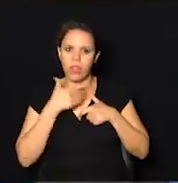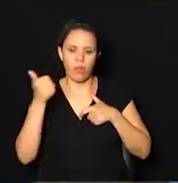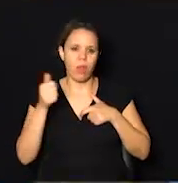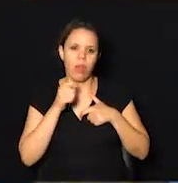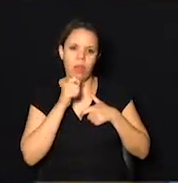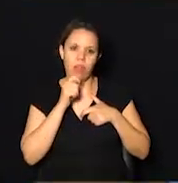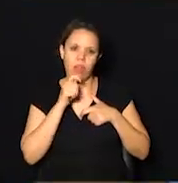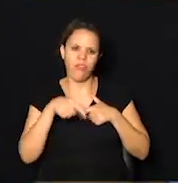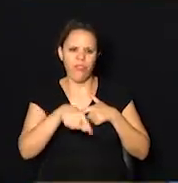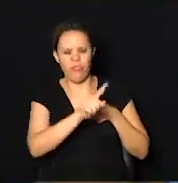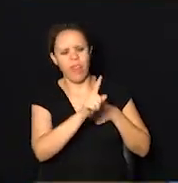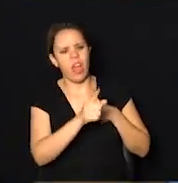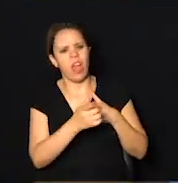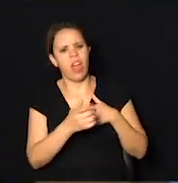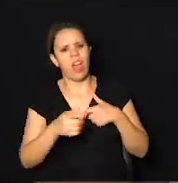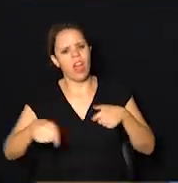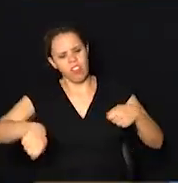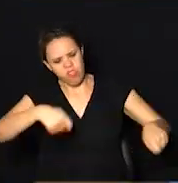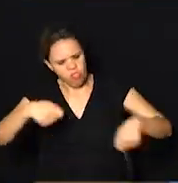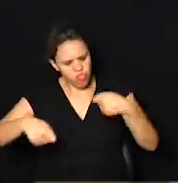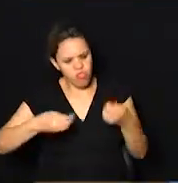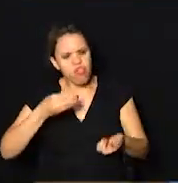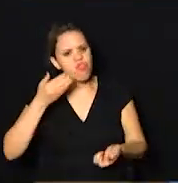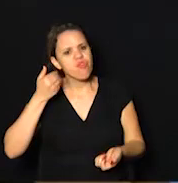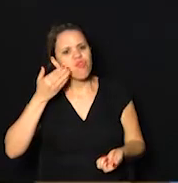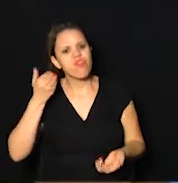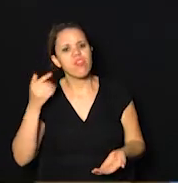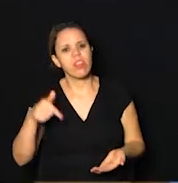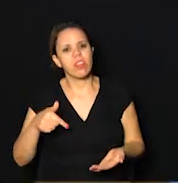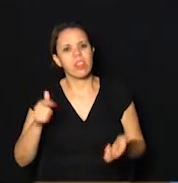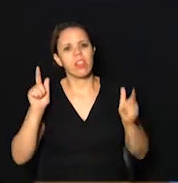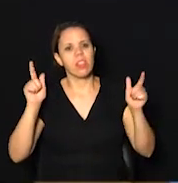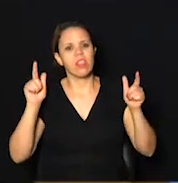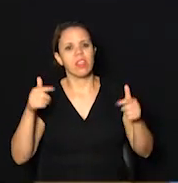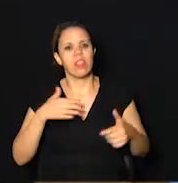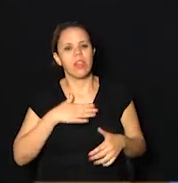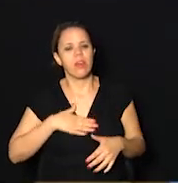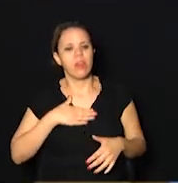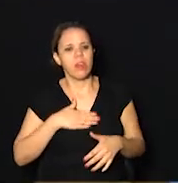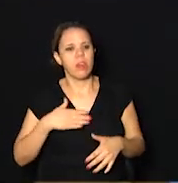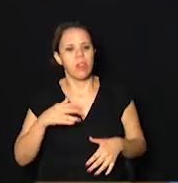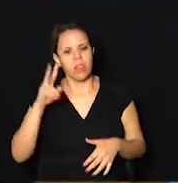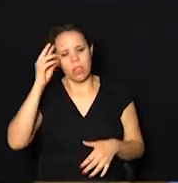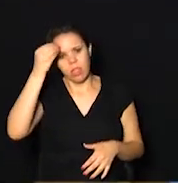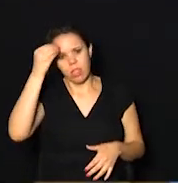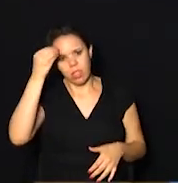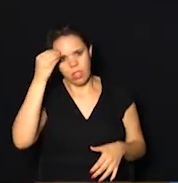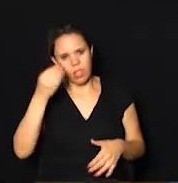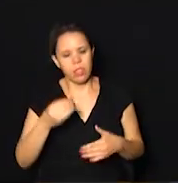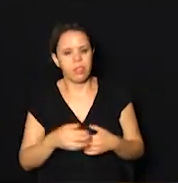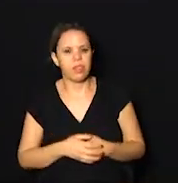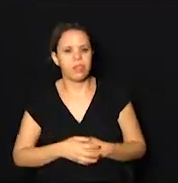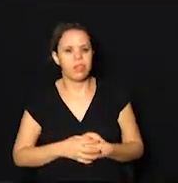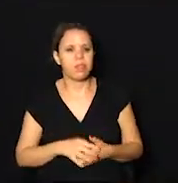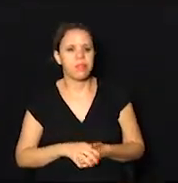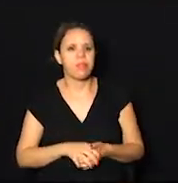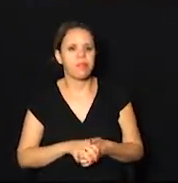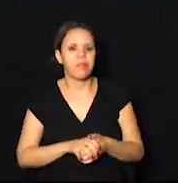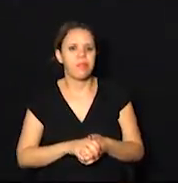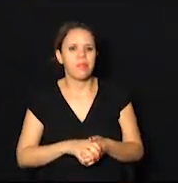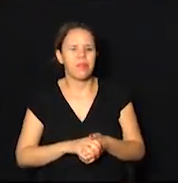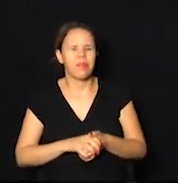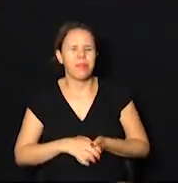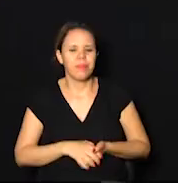favorito então vai joga cara aproveita sabe isso aqui vamos escrever a história que tiver está sendo escrito